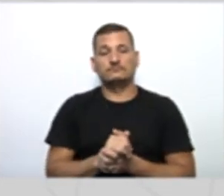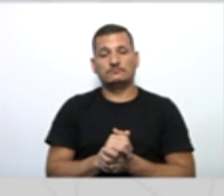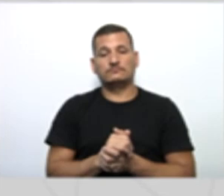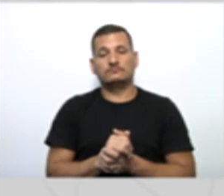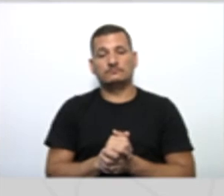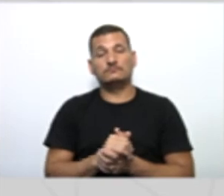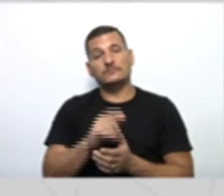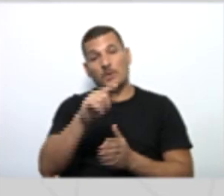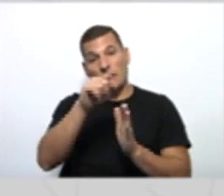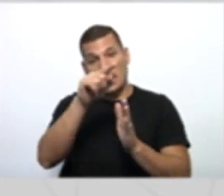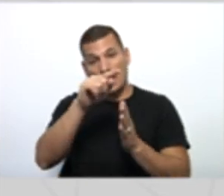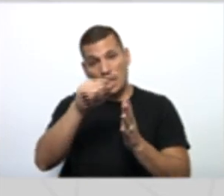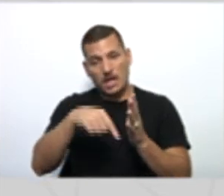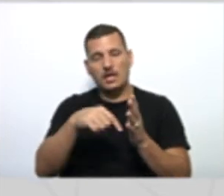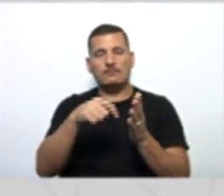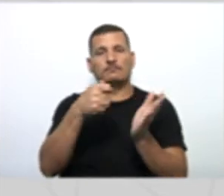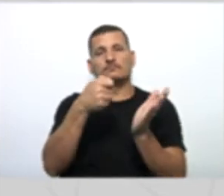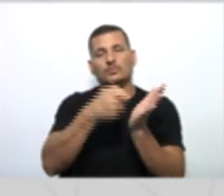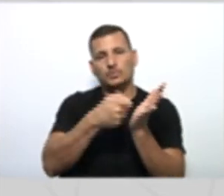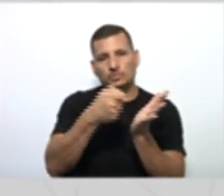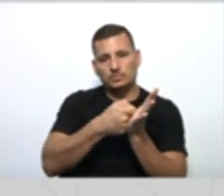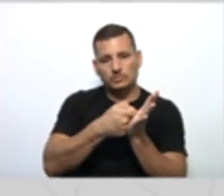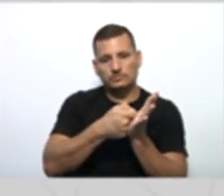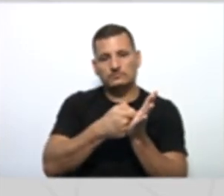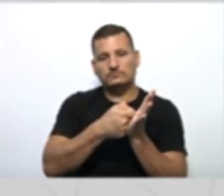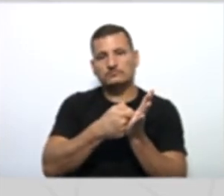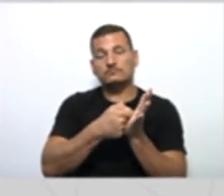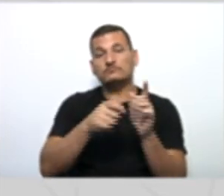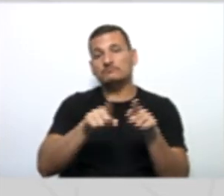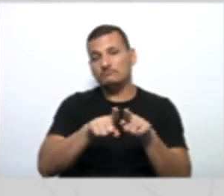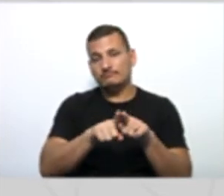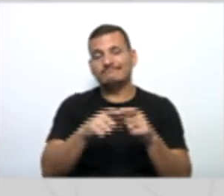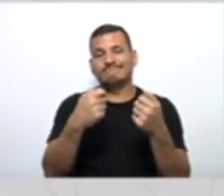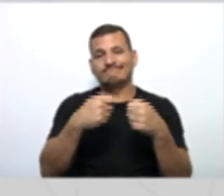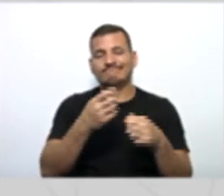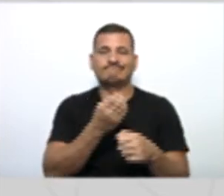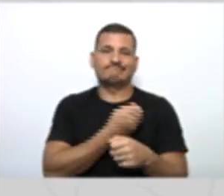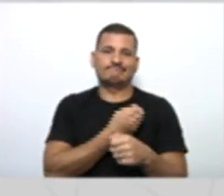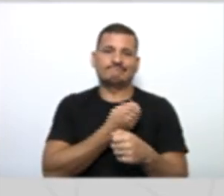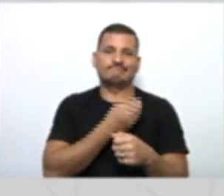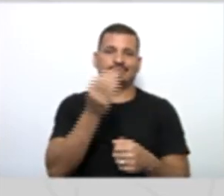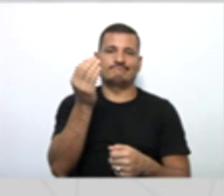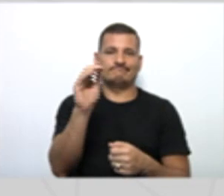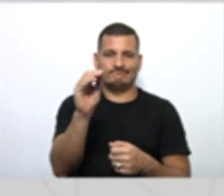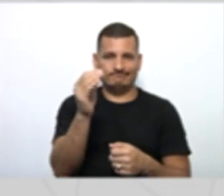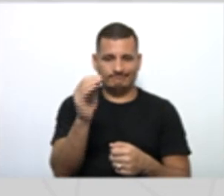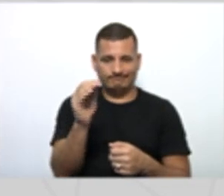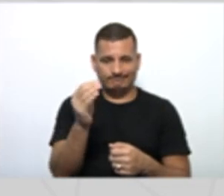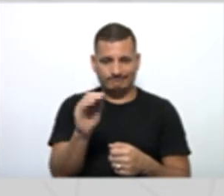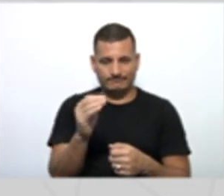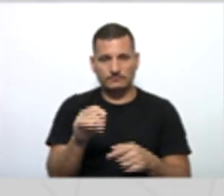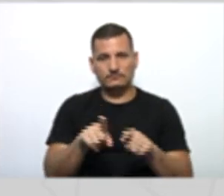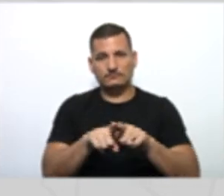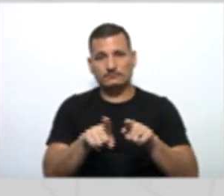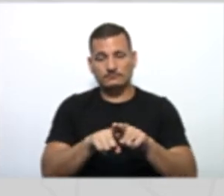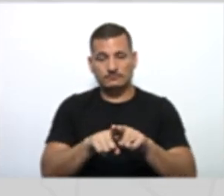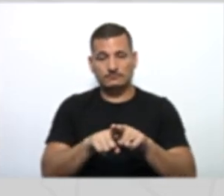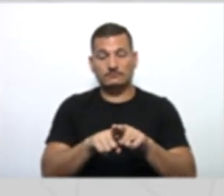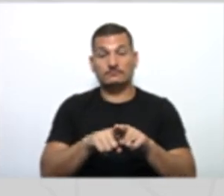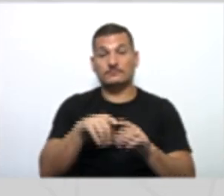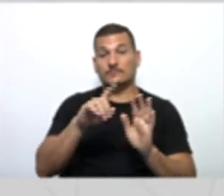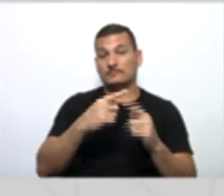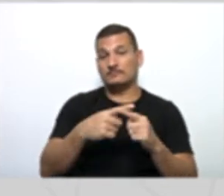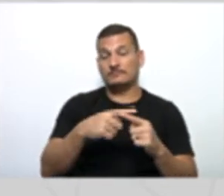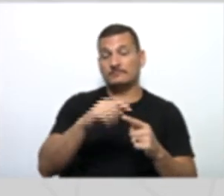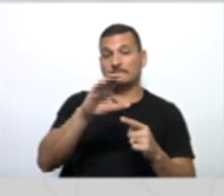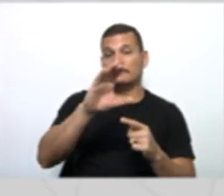páginas obrigatórias e são páginas contadas e numeradas, porque de acordo com as normas, a capa e a folha de